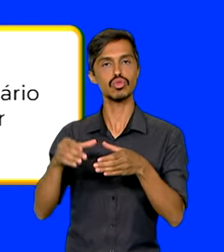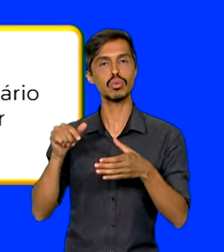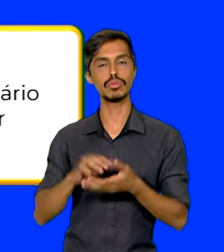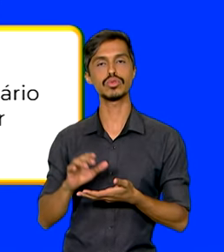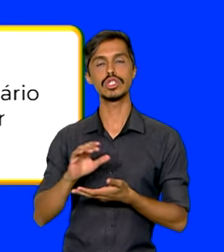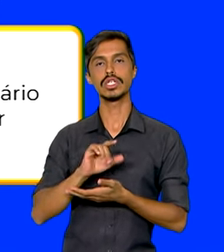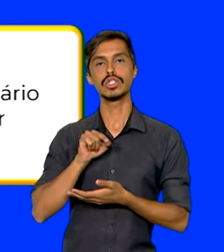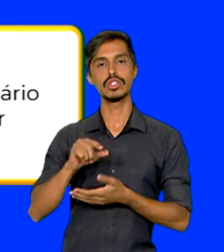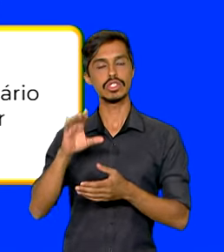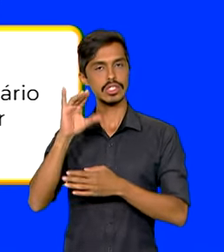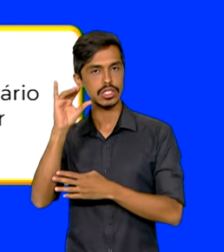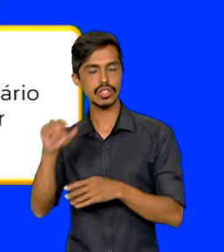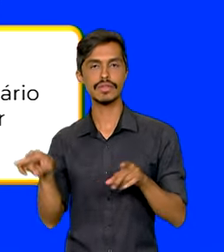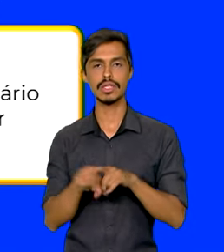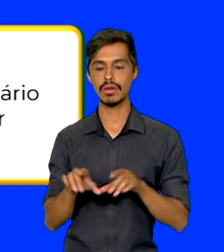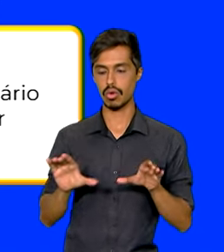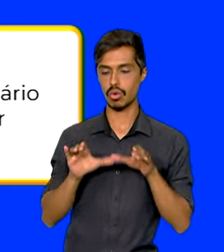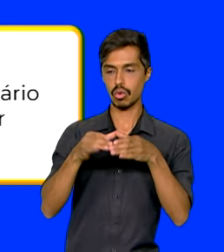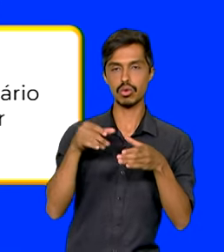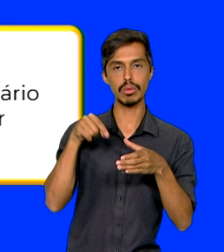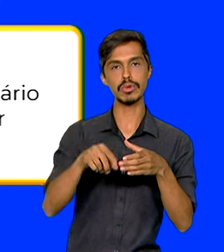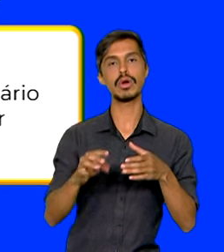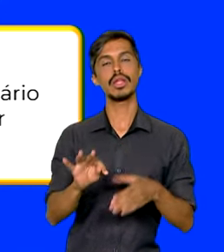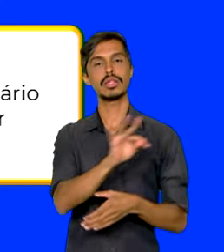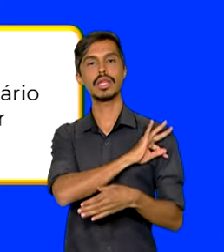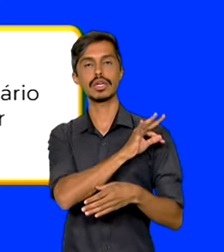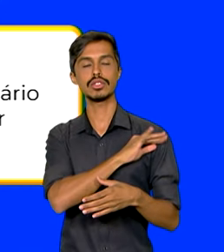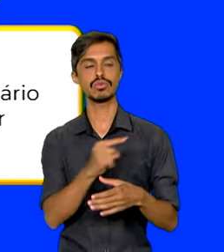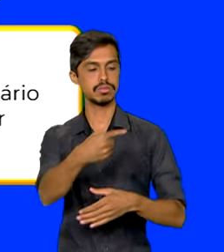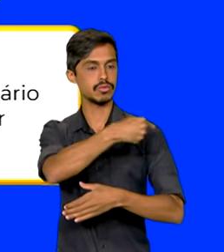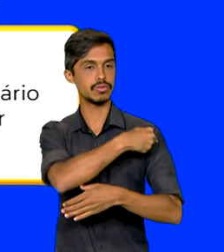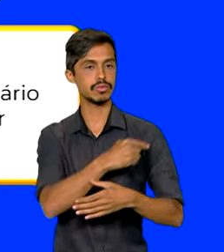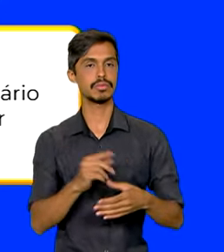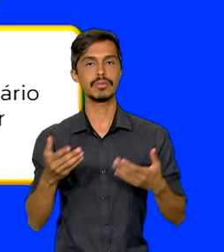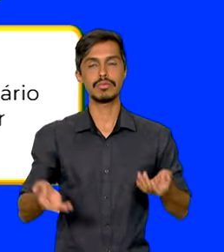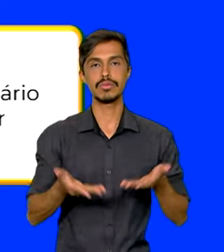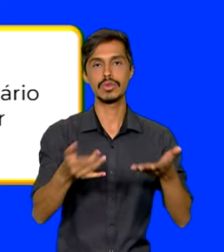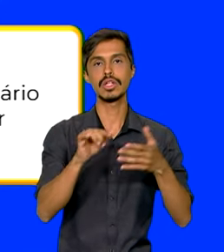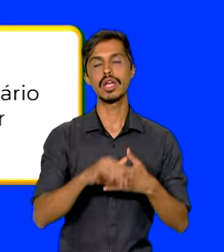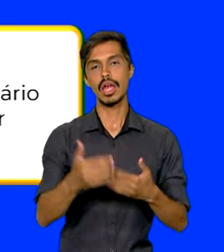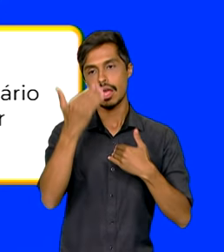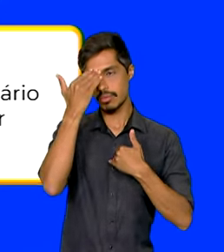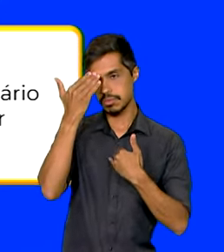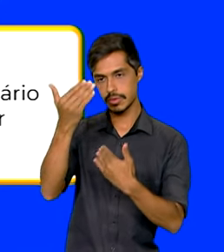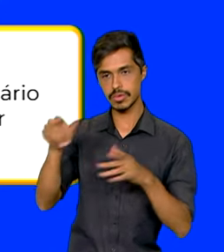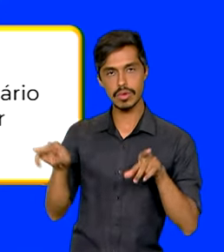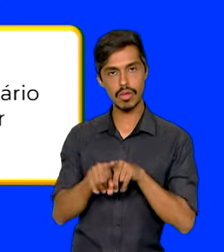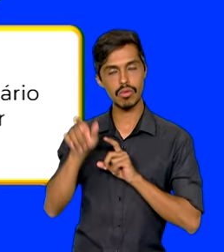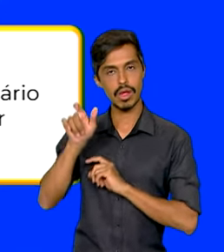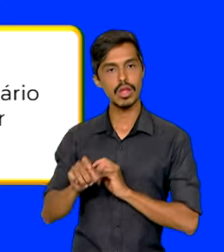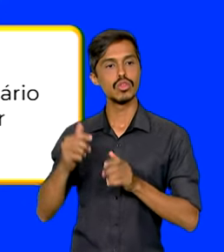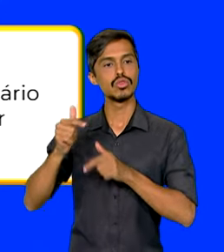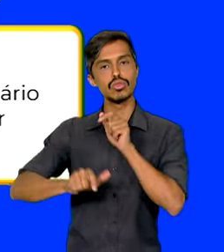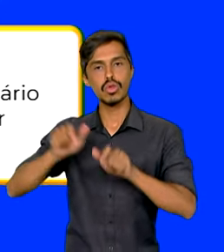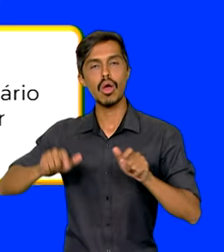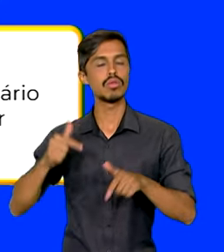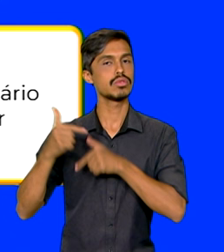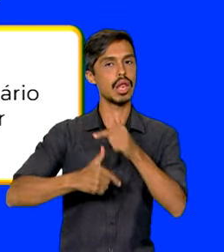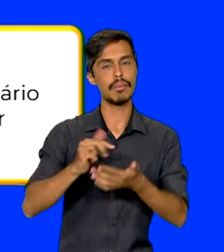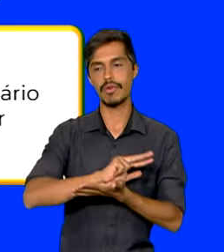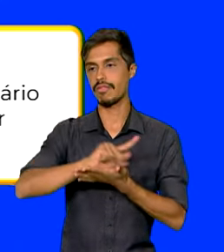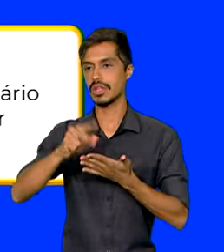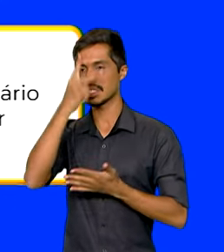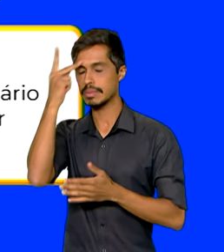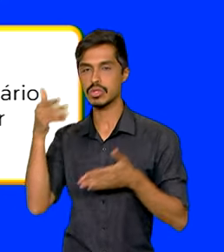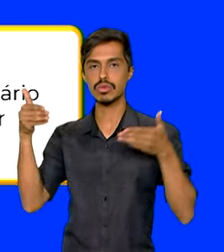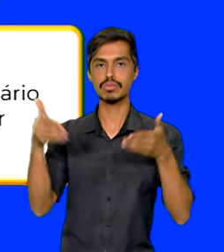científicos, inclusive o Comitê Técnico Assessor para Vacinas, que eu quero agradecer aqui a todo o trabalho, muitos dos seus